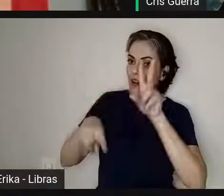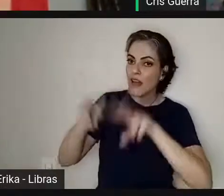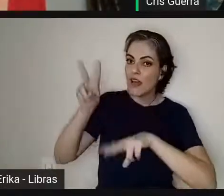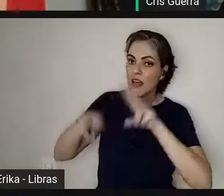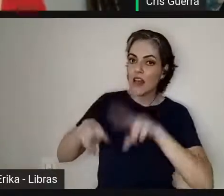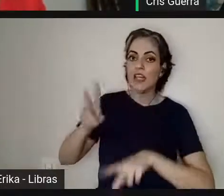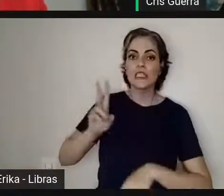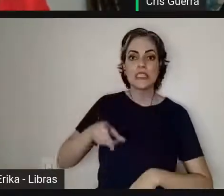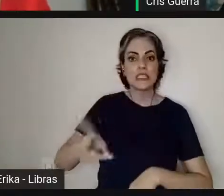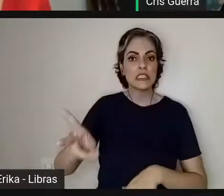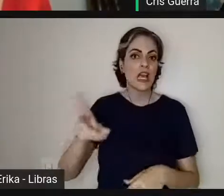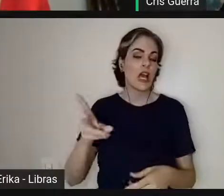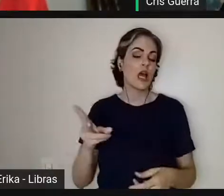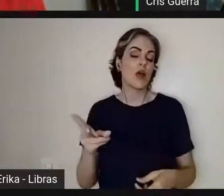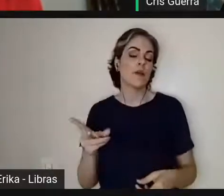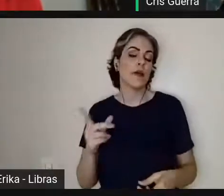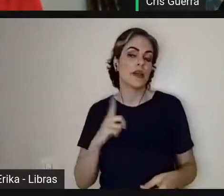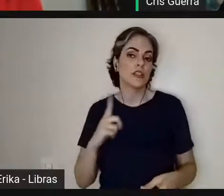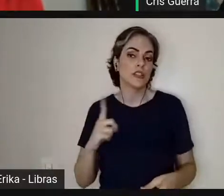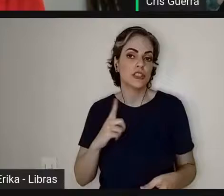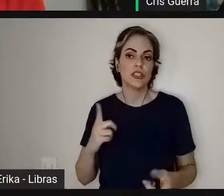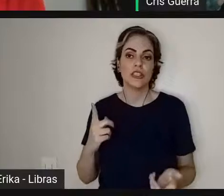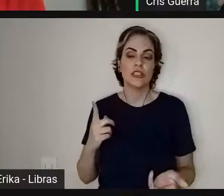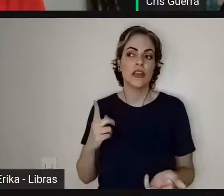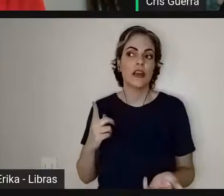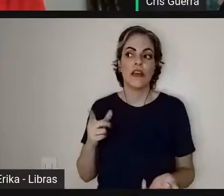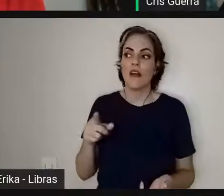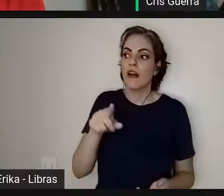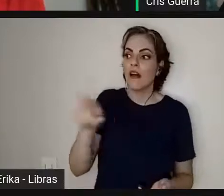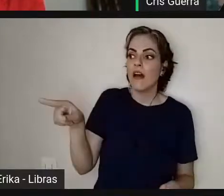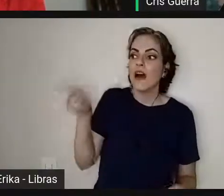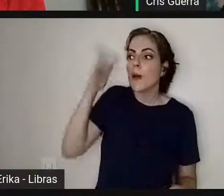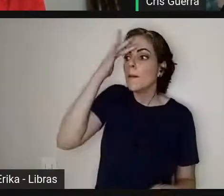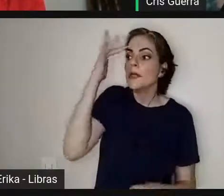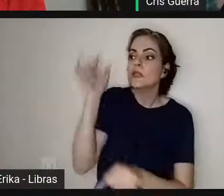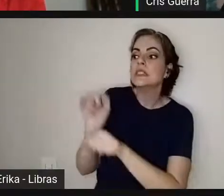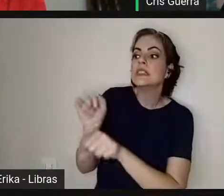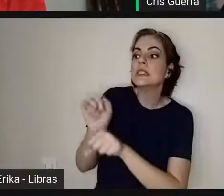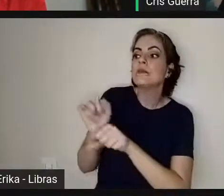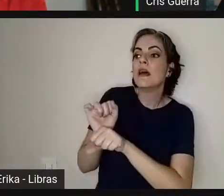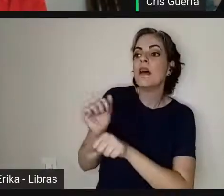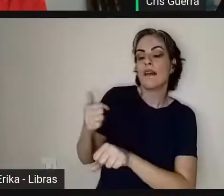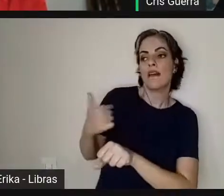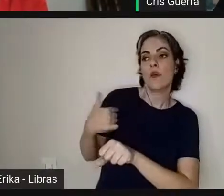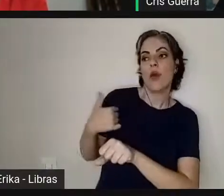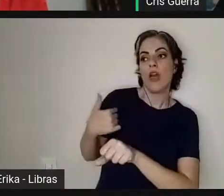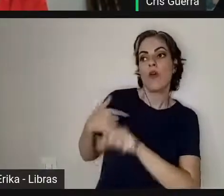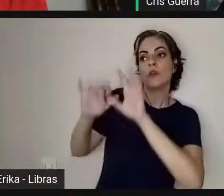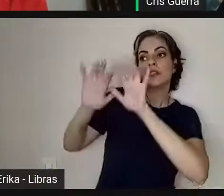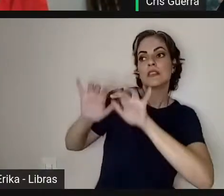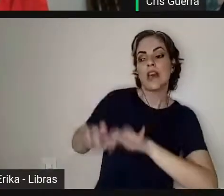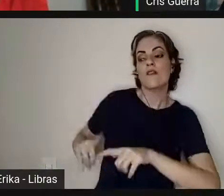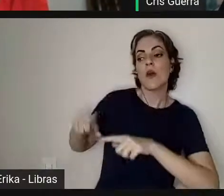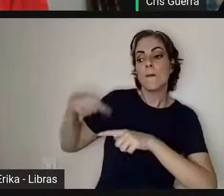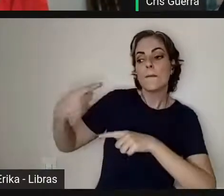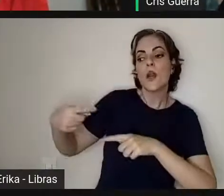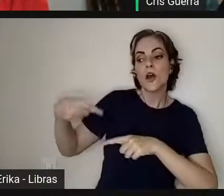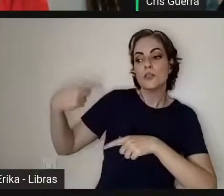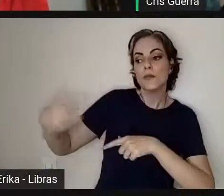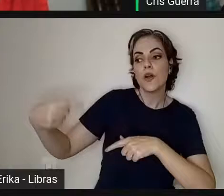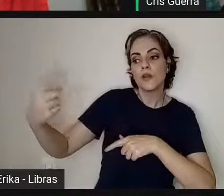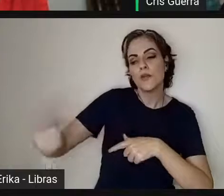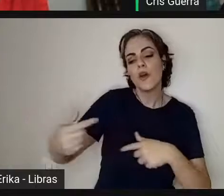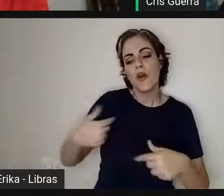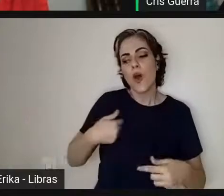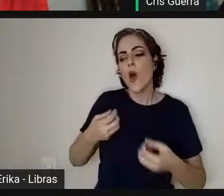sem ter planejado, um compromisso com várias pessoas que esperavam as minhas postagens, né? E eu ia contando ali, todo dia, um pouco